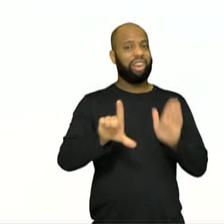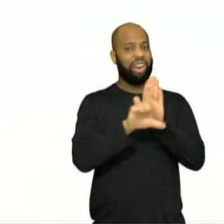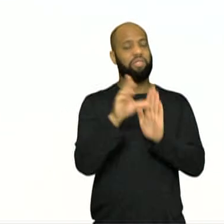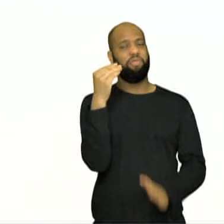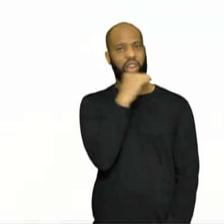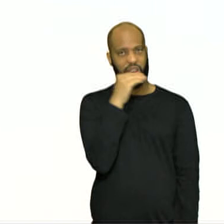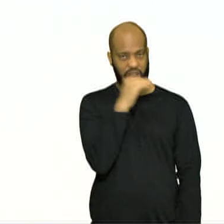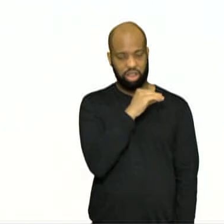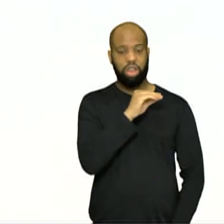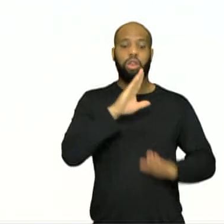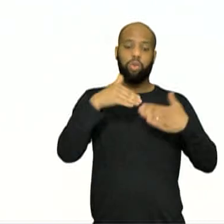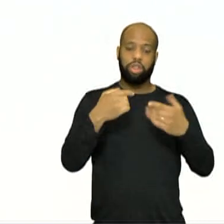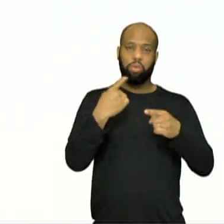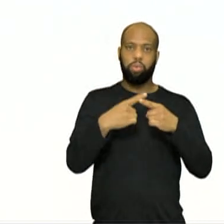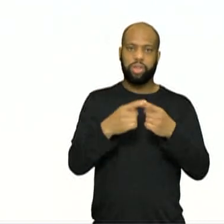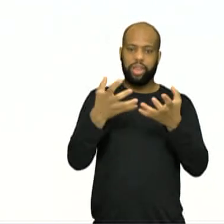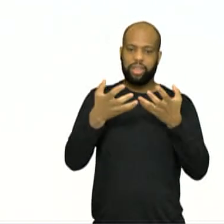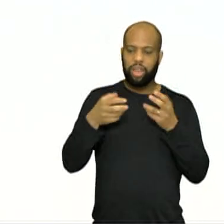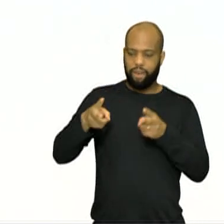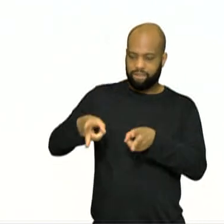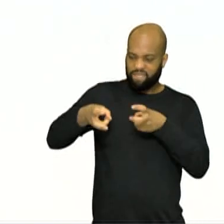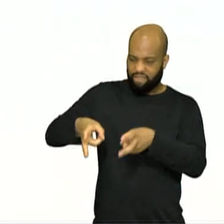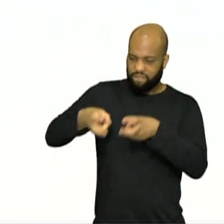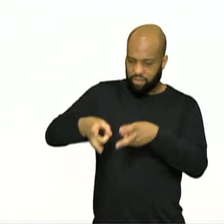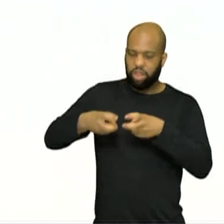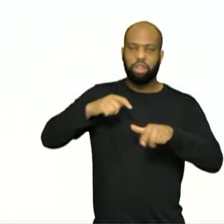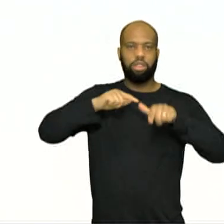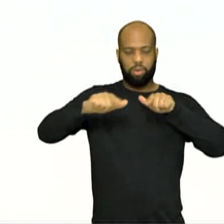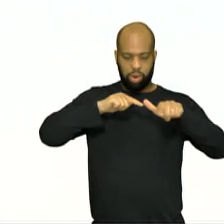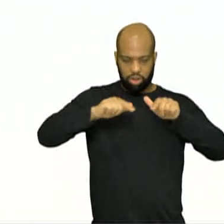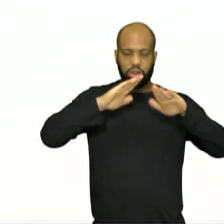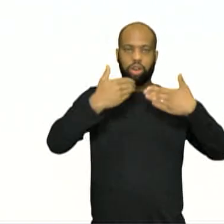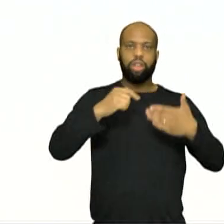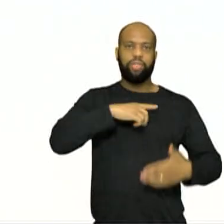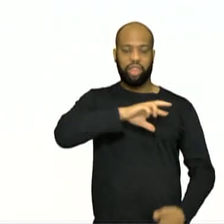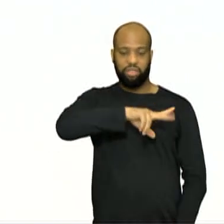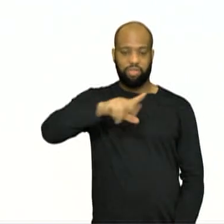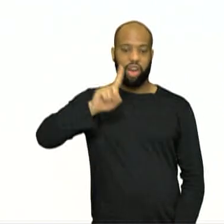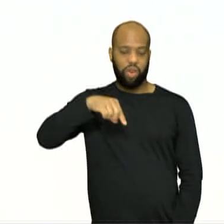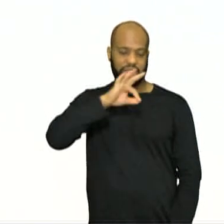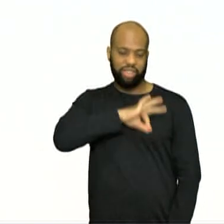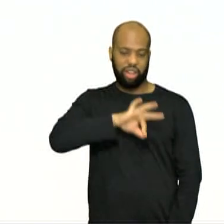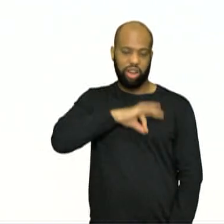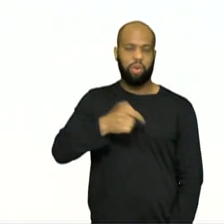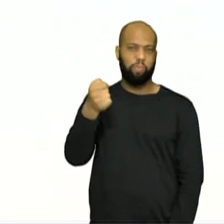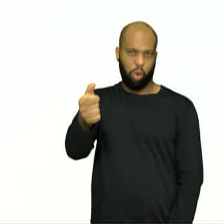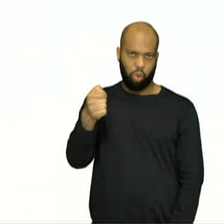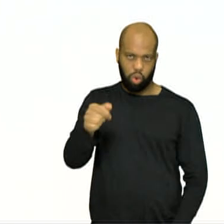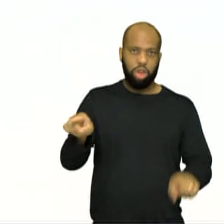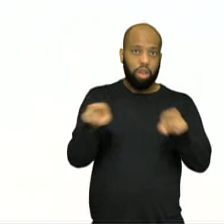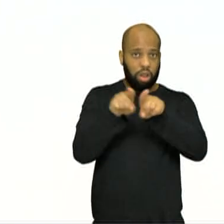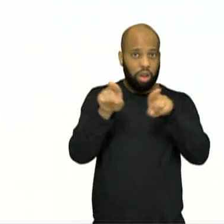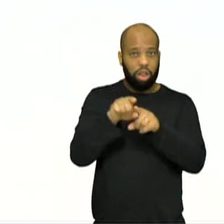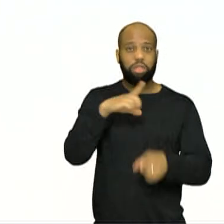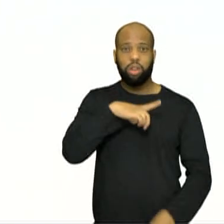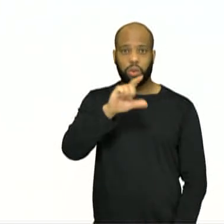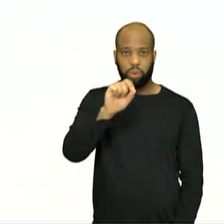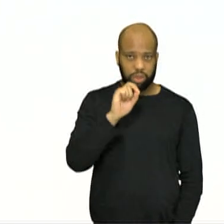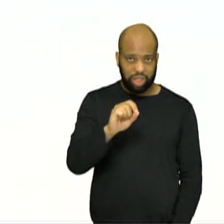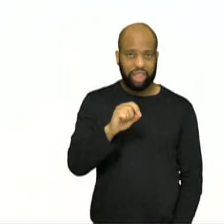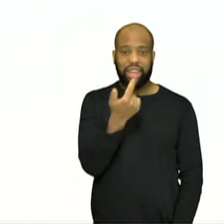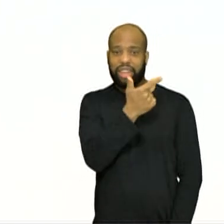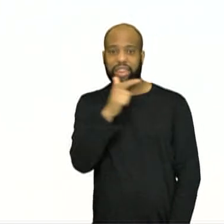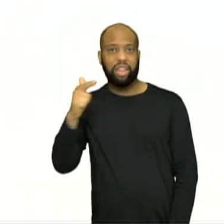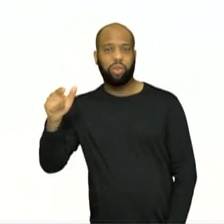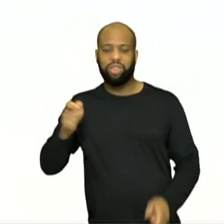que haja um aproveitamento dessa mão de obra, que ainda em muitos deles é barata, e, logicamente, uma ausência